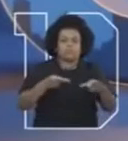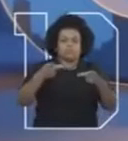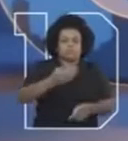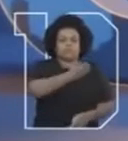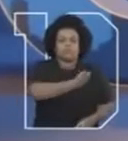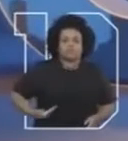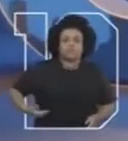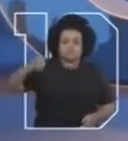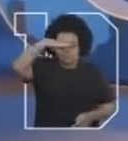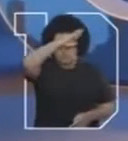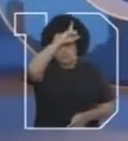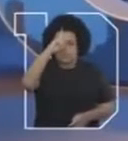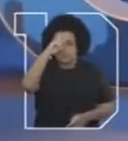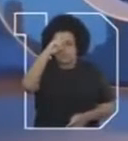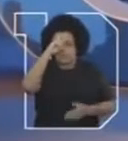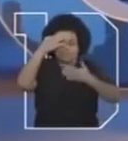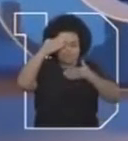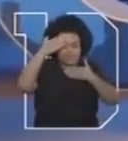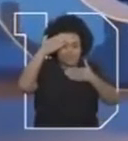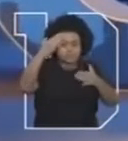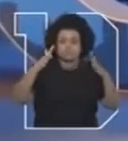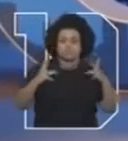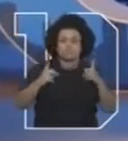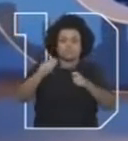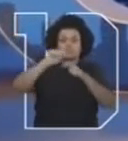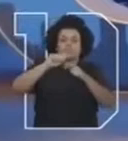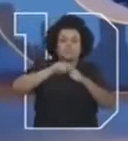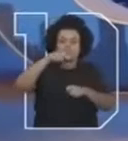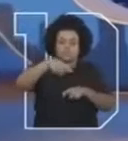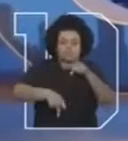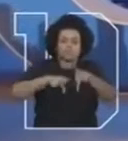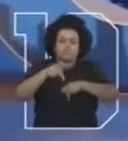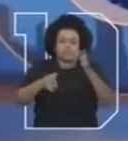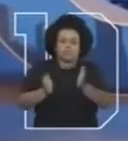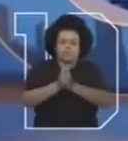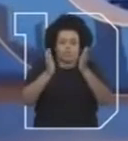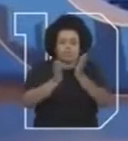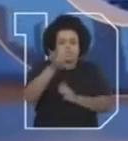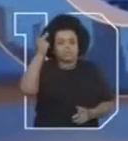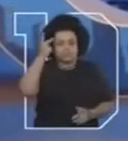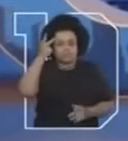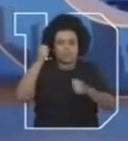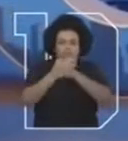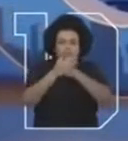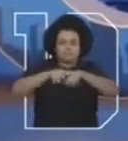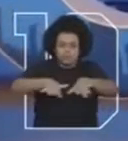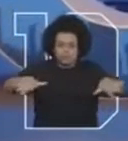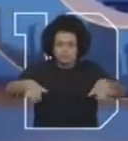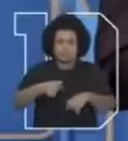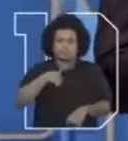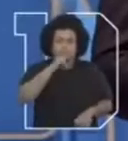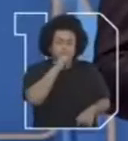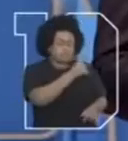Quando eu visitei o presidente Bolsonaro no hospital, agradeci tudo que ele fez pela população carente de São Paulo nessa